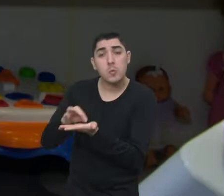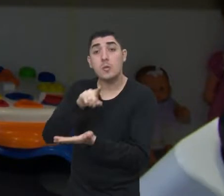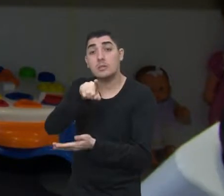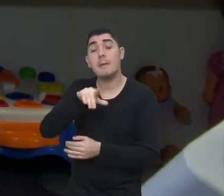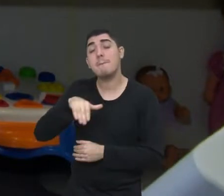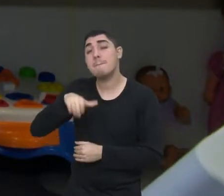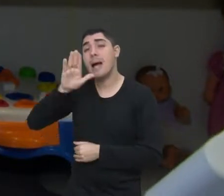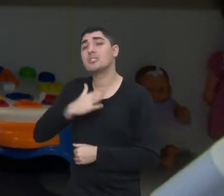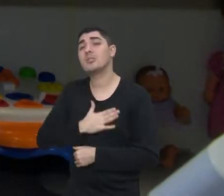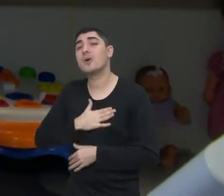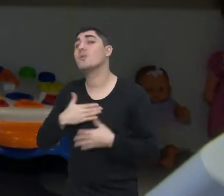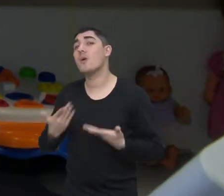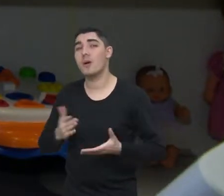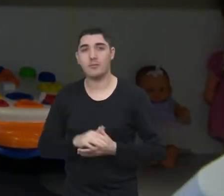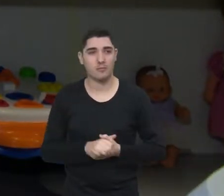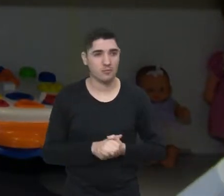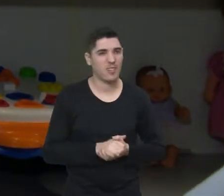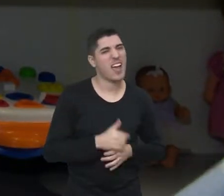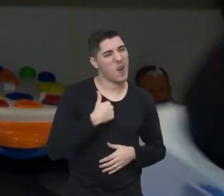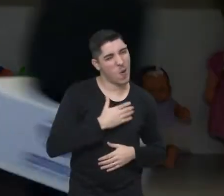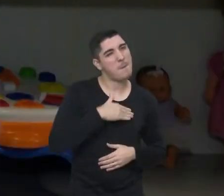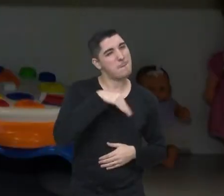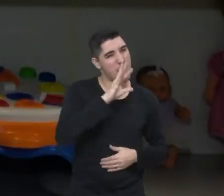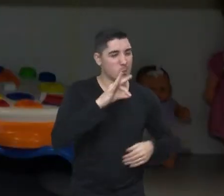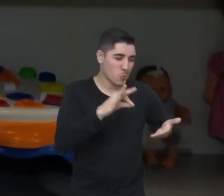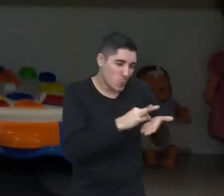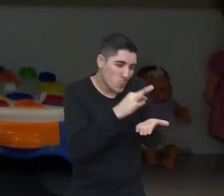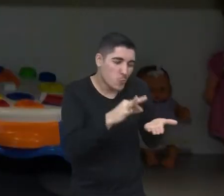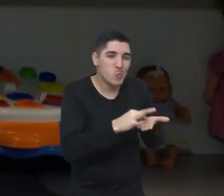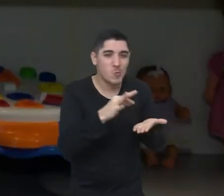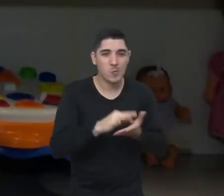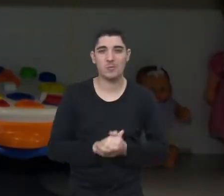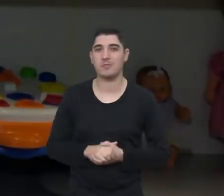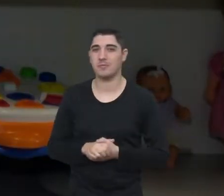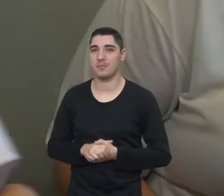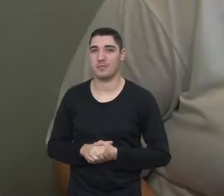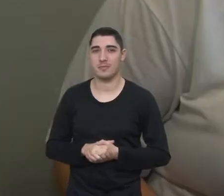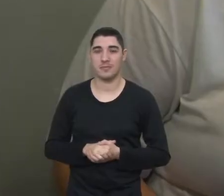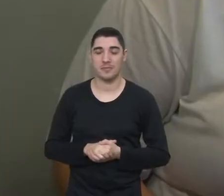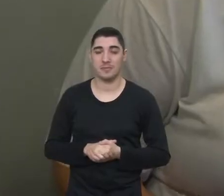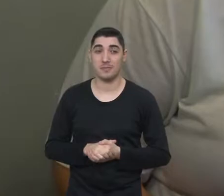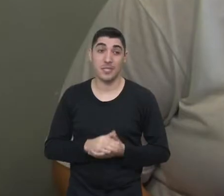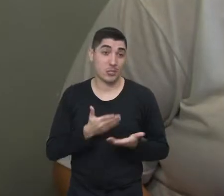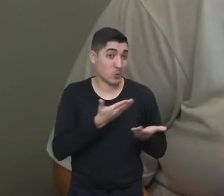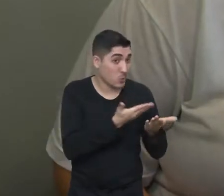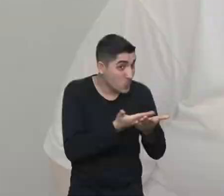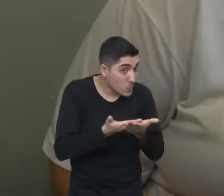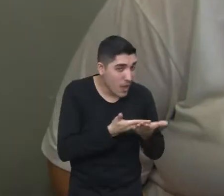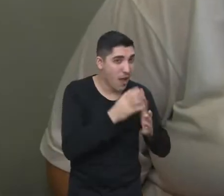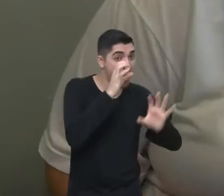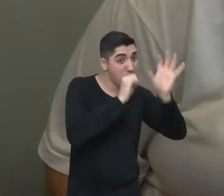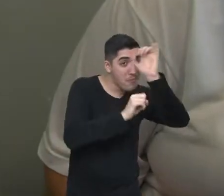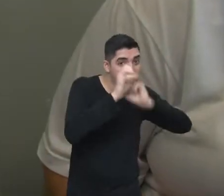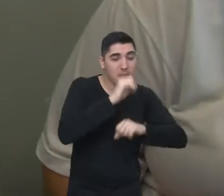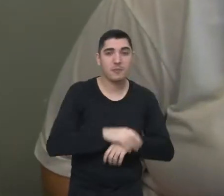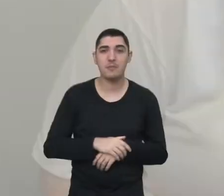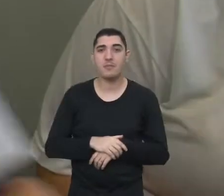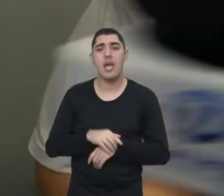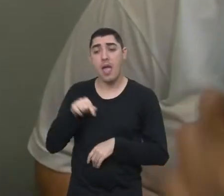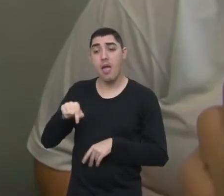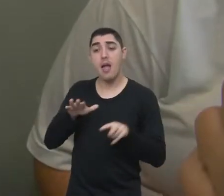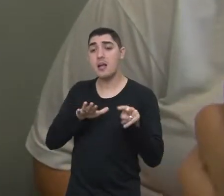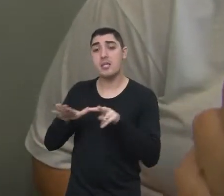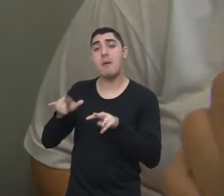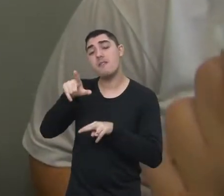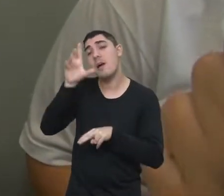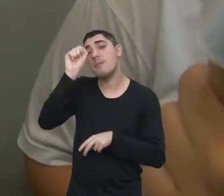culinária, costura, qual que você gosta mais? Mais costura. Estudar, aprender. O